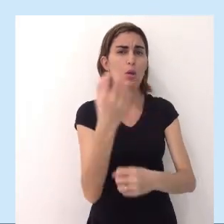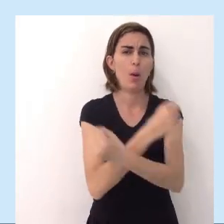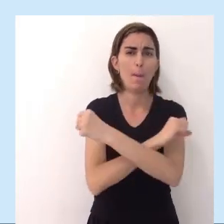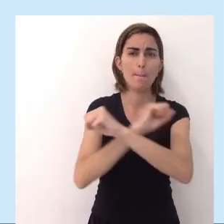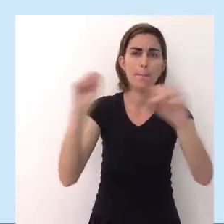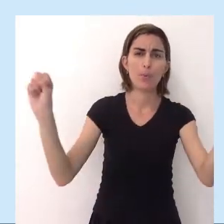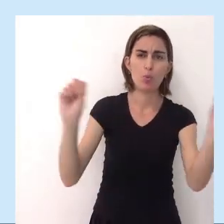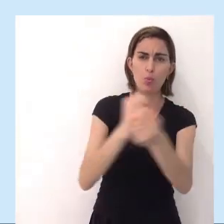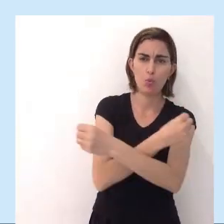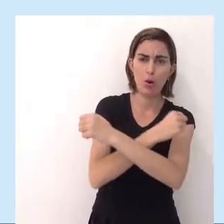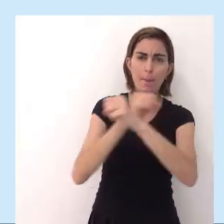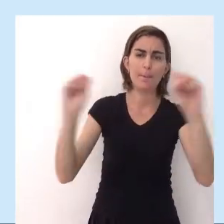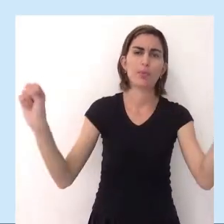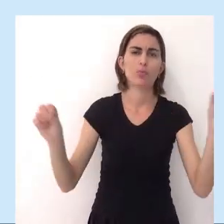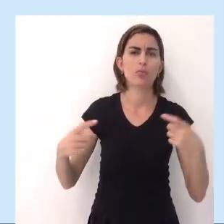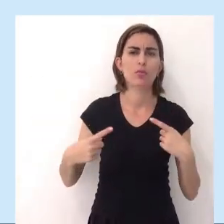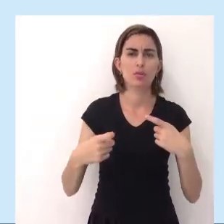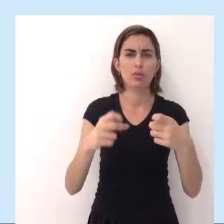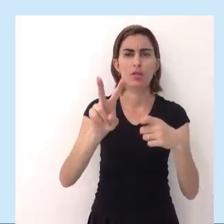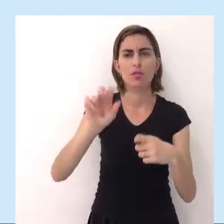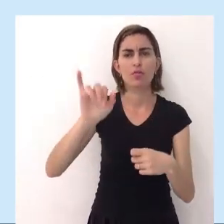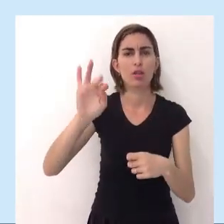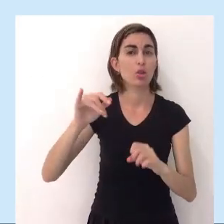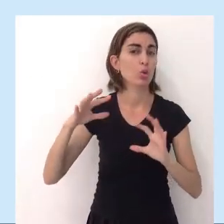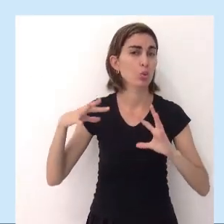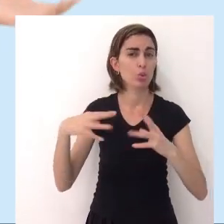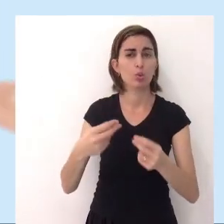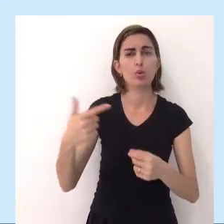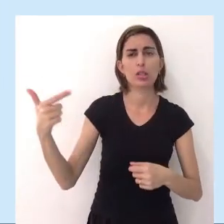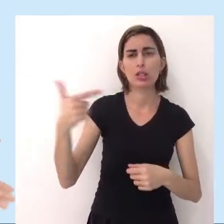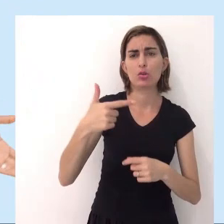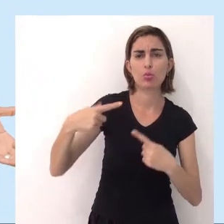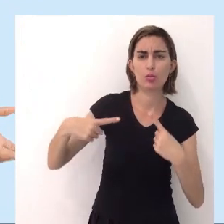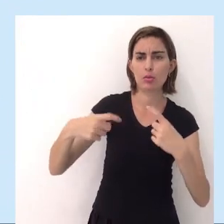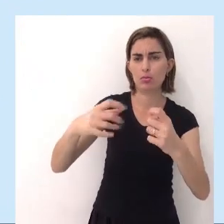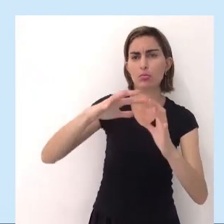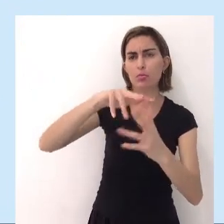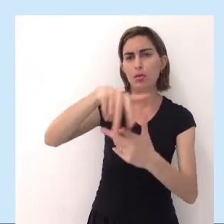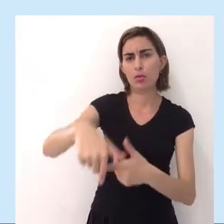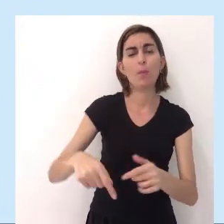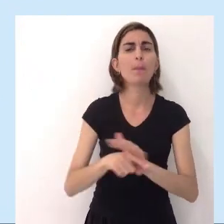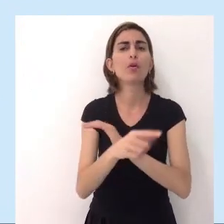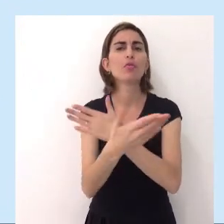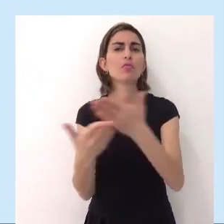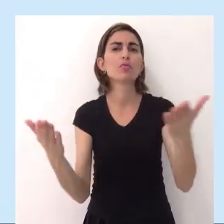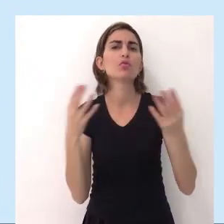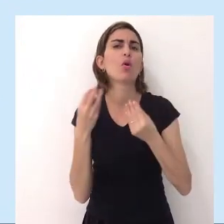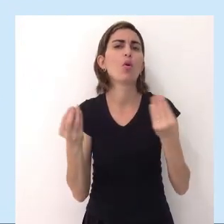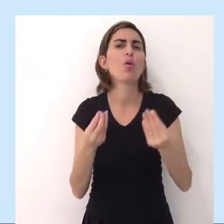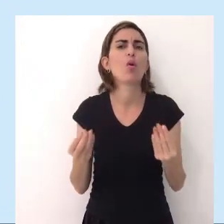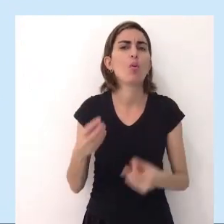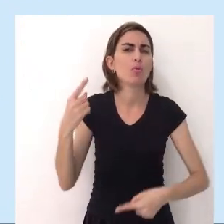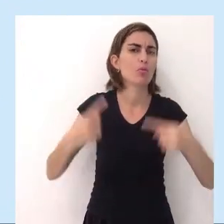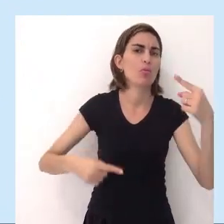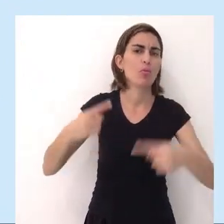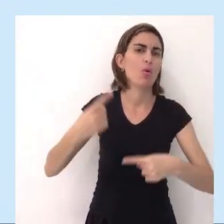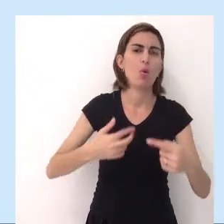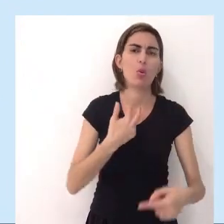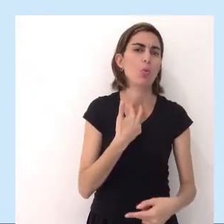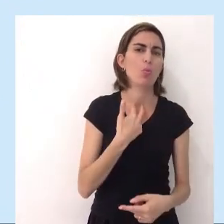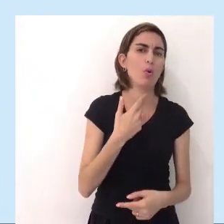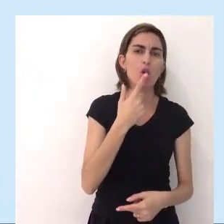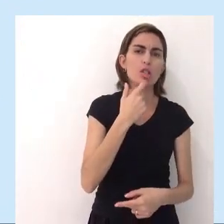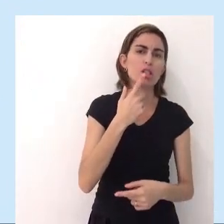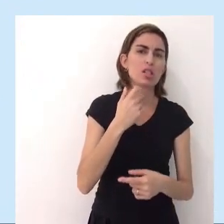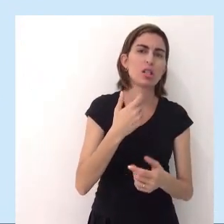de bombas na Guerra do Vietnã do que em toda a Segunda Guerra Mundial. Então eu pergunto para vocês como é que esse conflito ele não pode